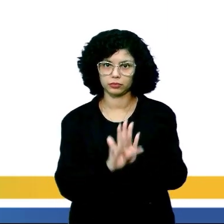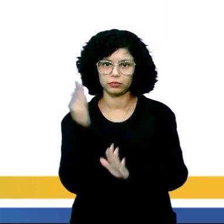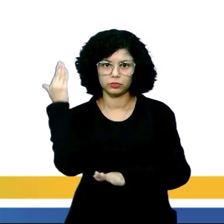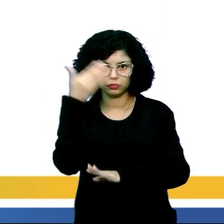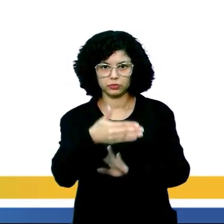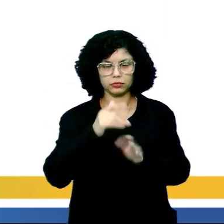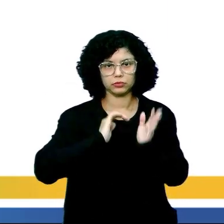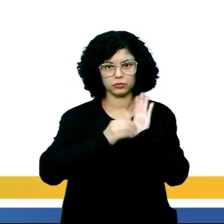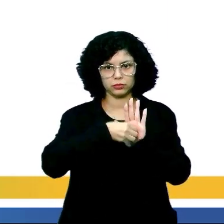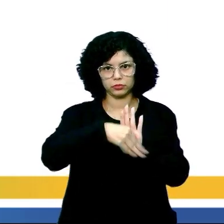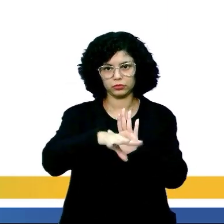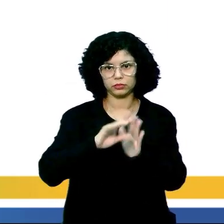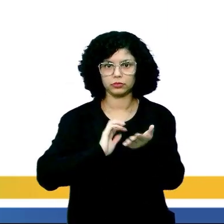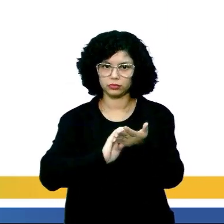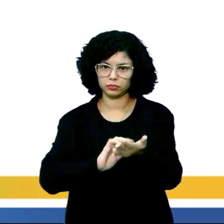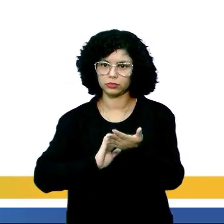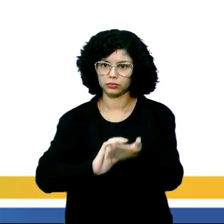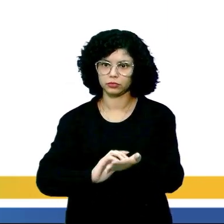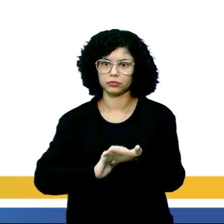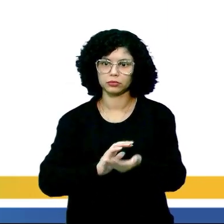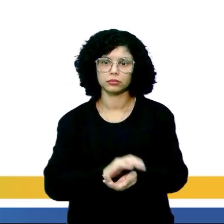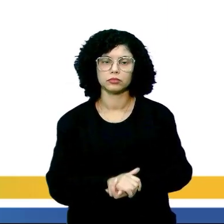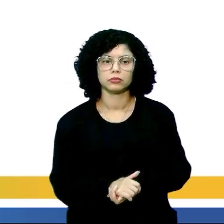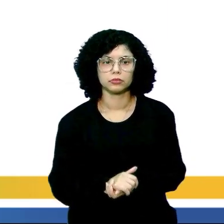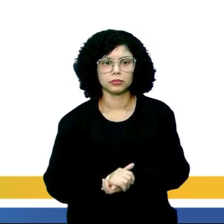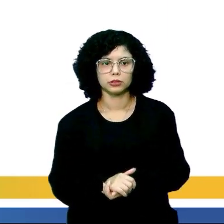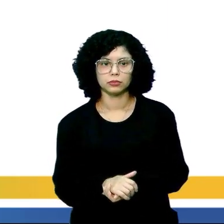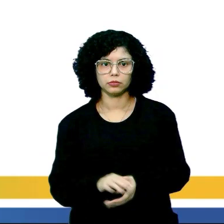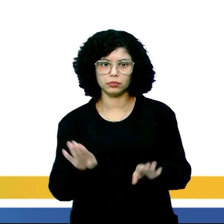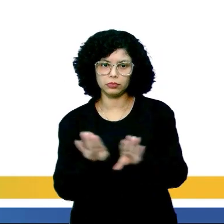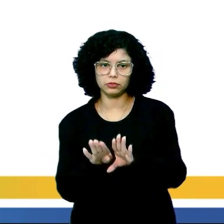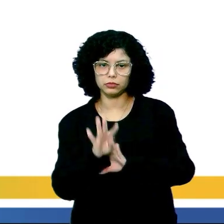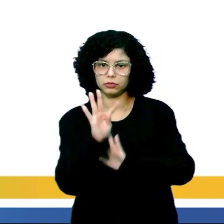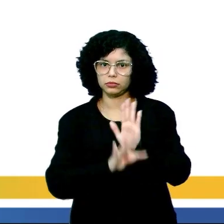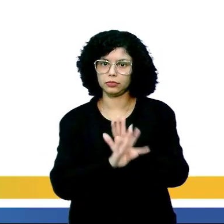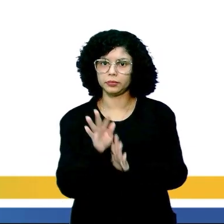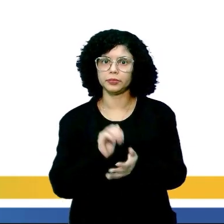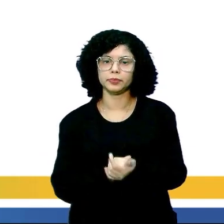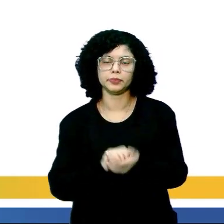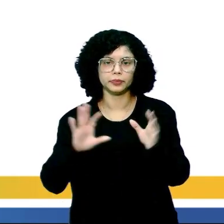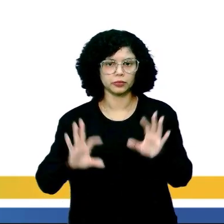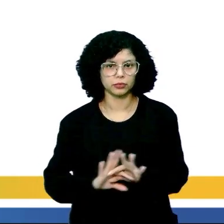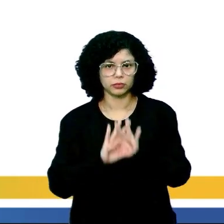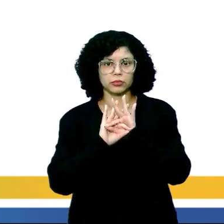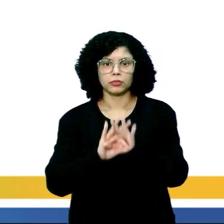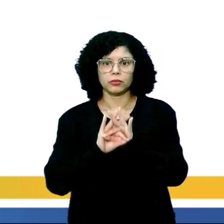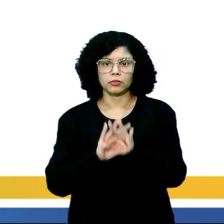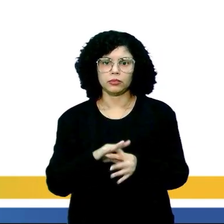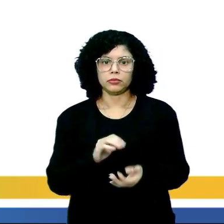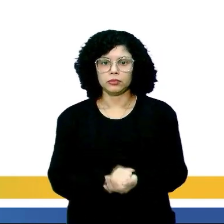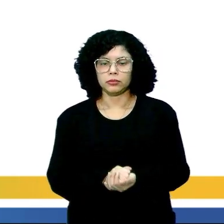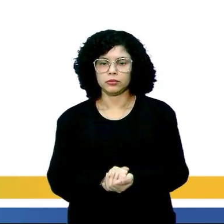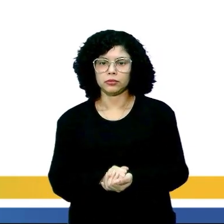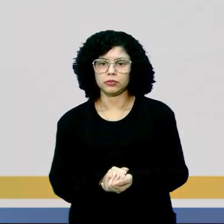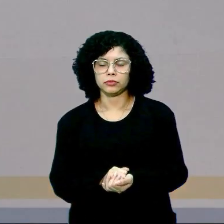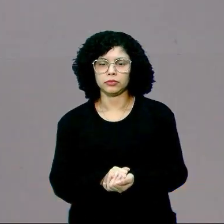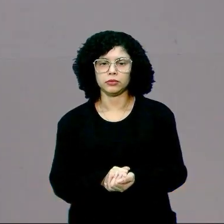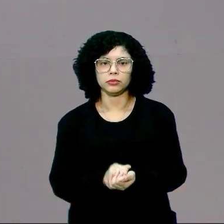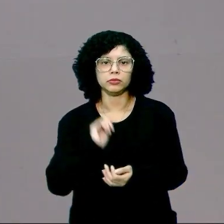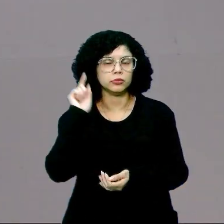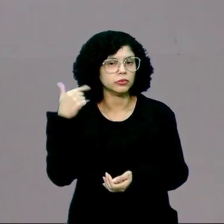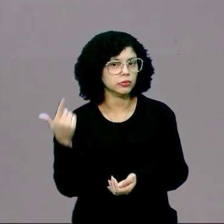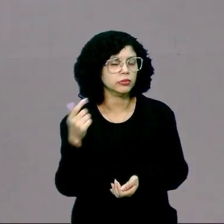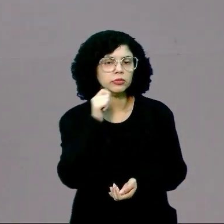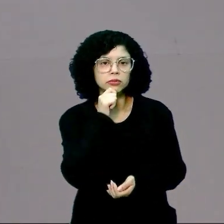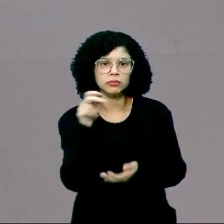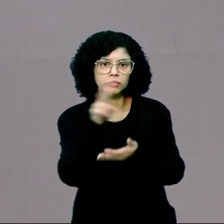os textos direcionados às mídias digitais. Esses textos relacionados às mídias digitais, né, eles são